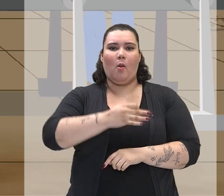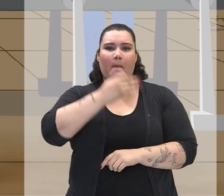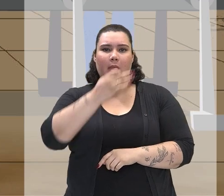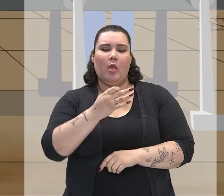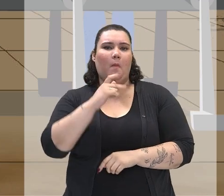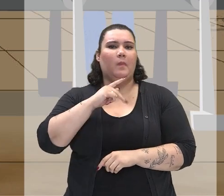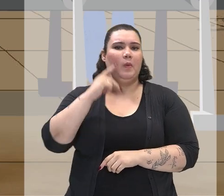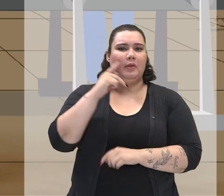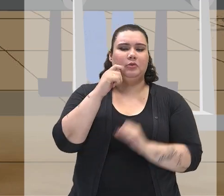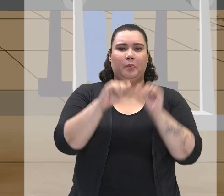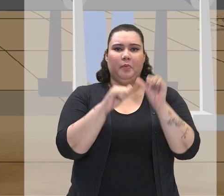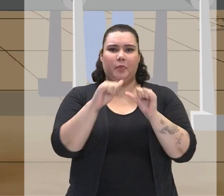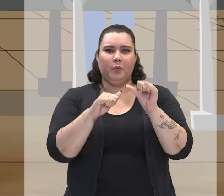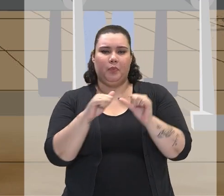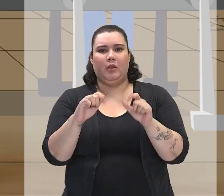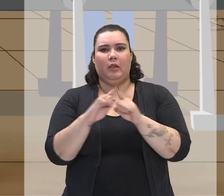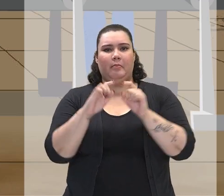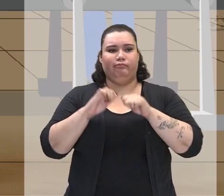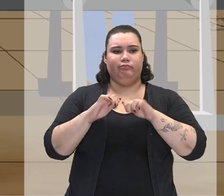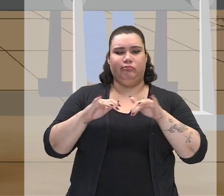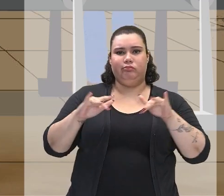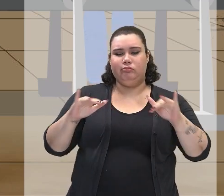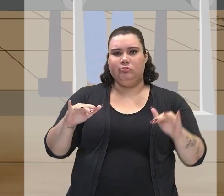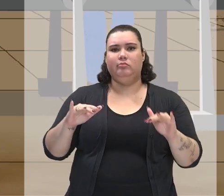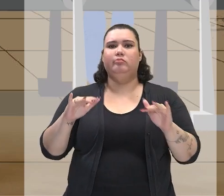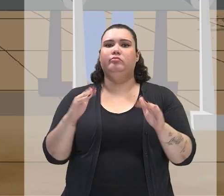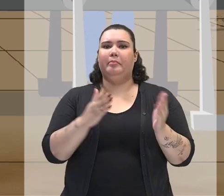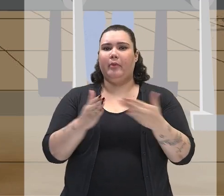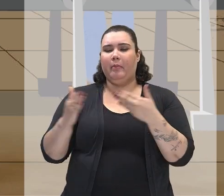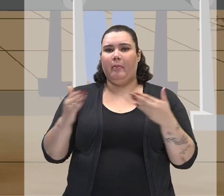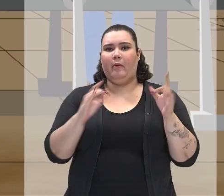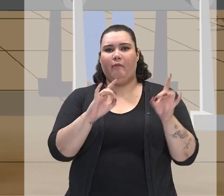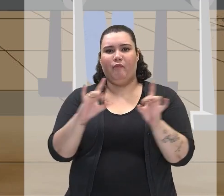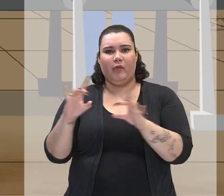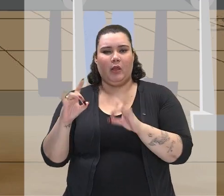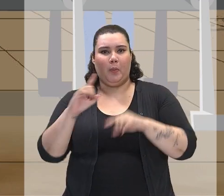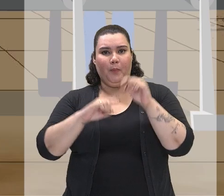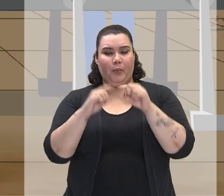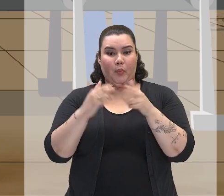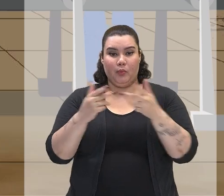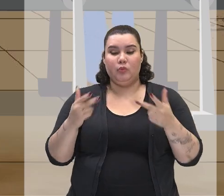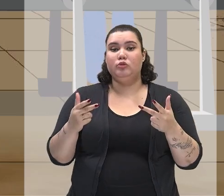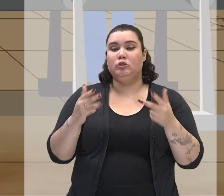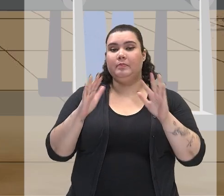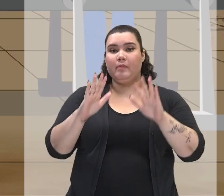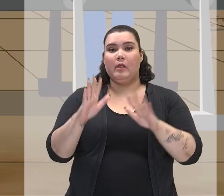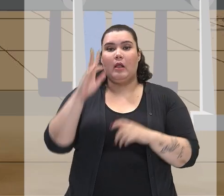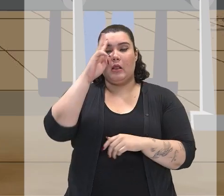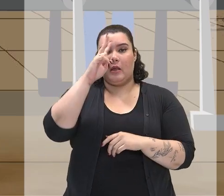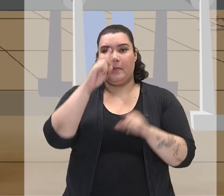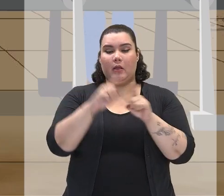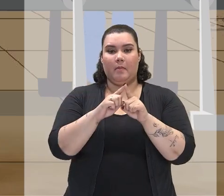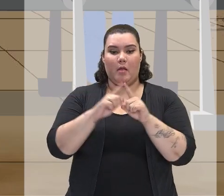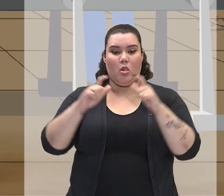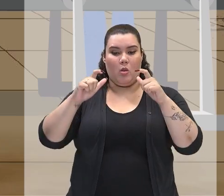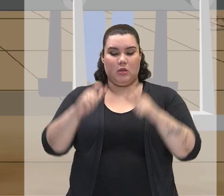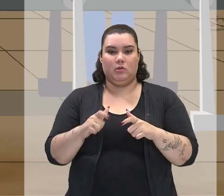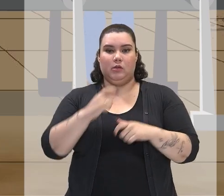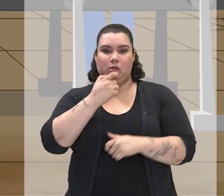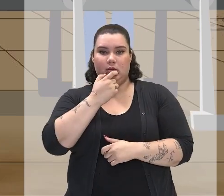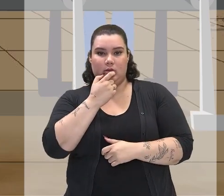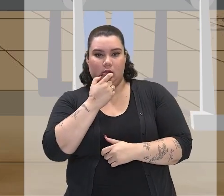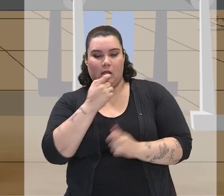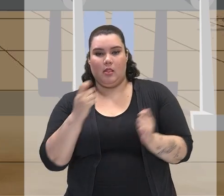cercamentos, do expansionismo, do mercantilismo, nós também temos que lembrar que justamente a localização geográfica da Inglaterra possibilitava